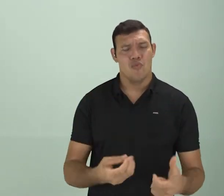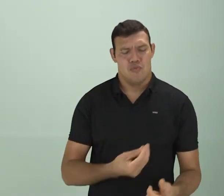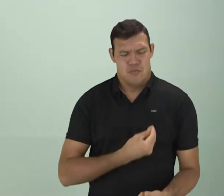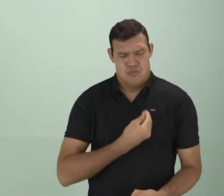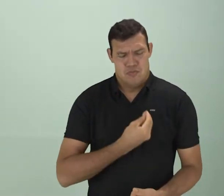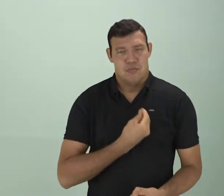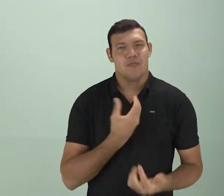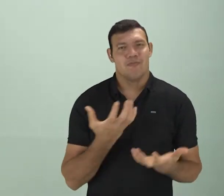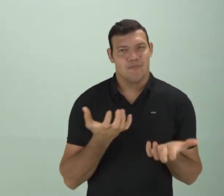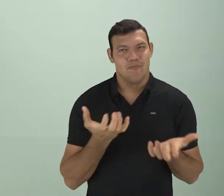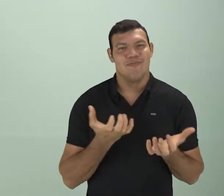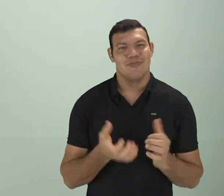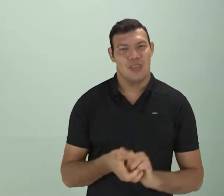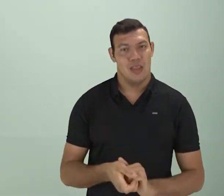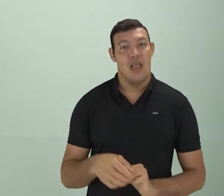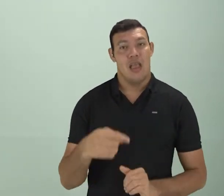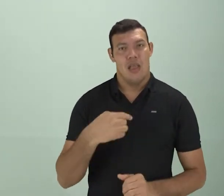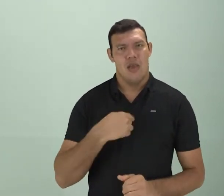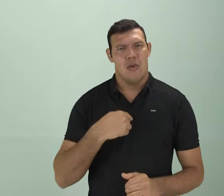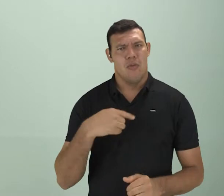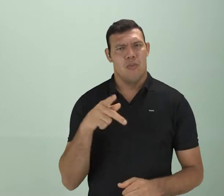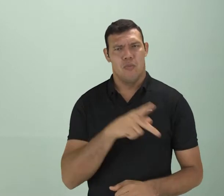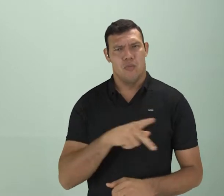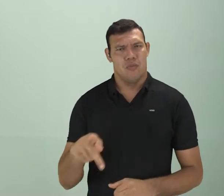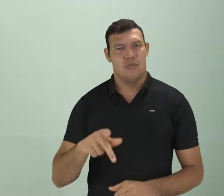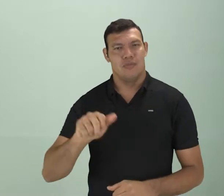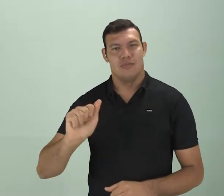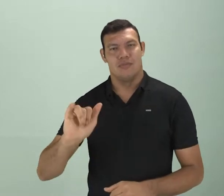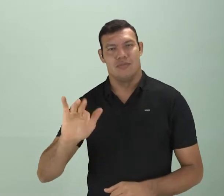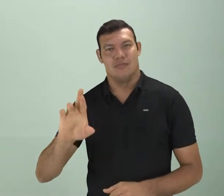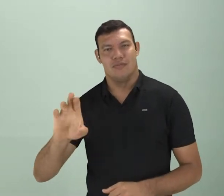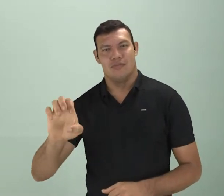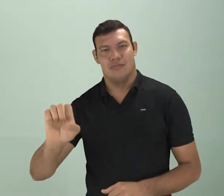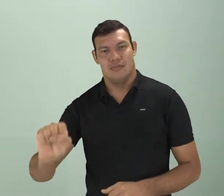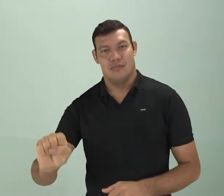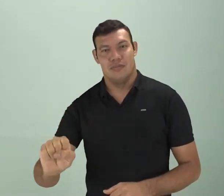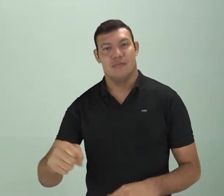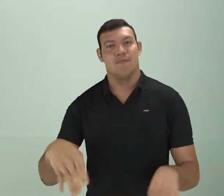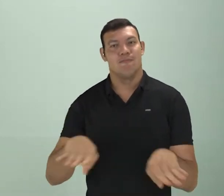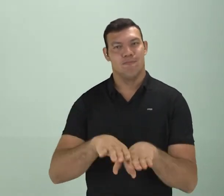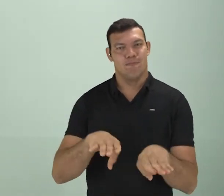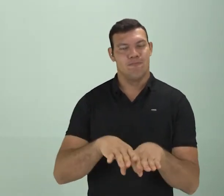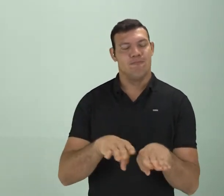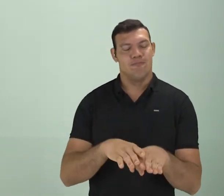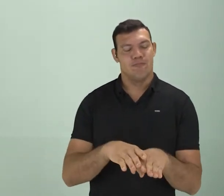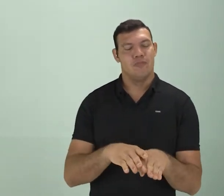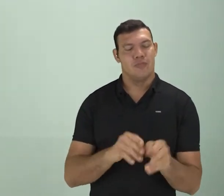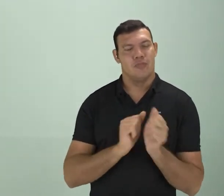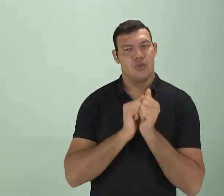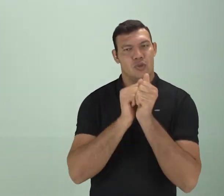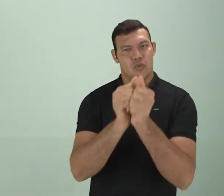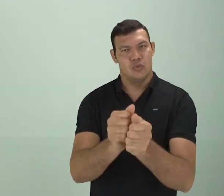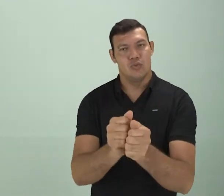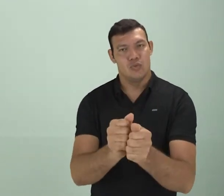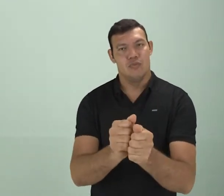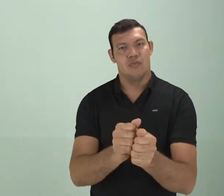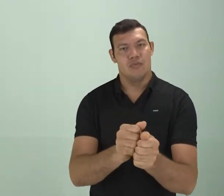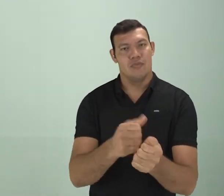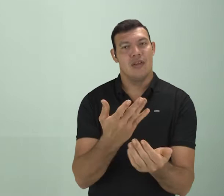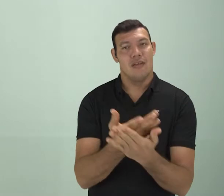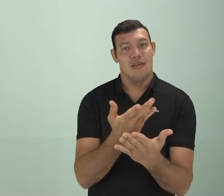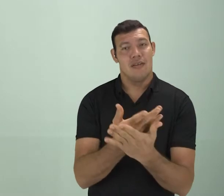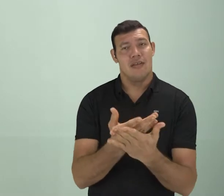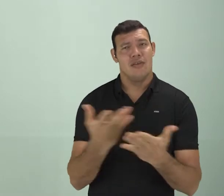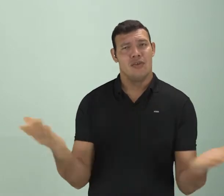vou te conduzir nessa aula de física nas aulas passadas nós falamos sobre movimento falam sobre quantidade de movimento